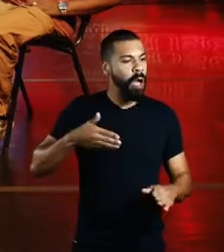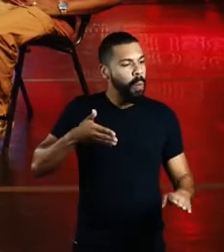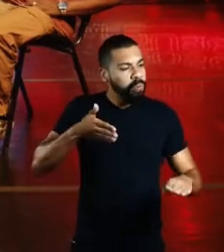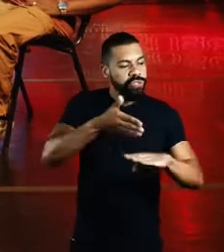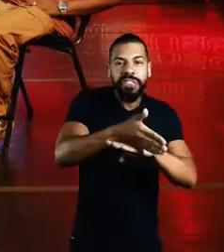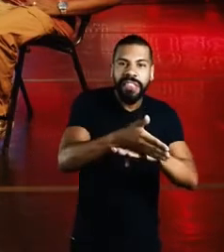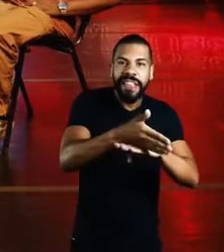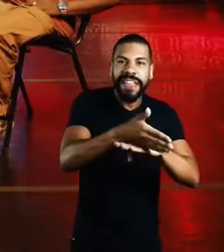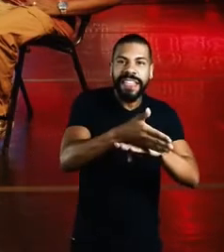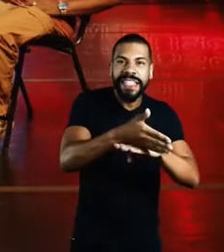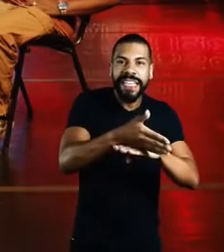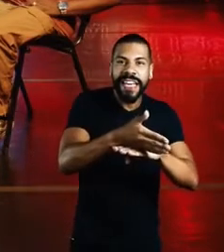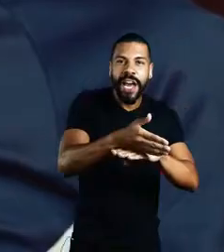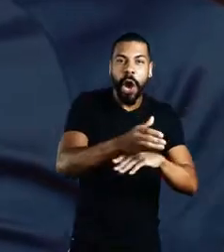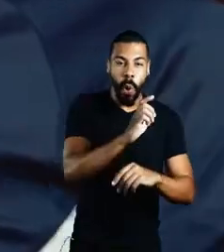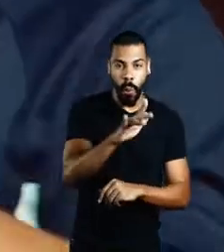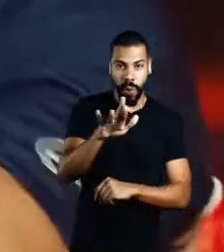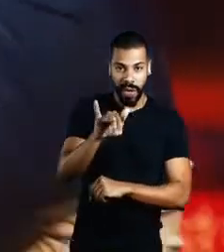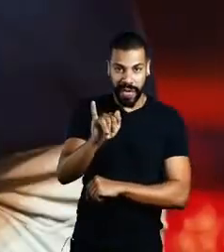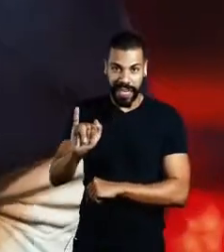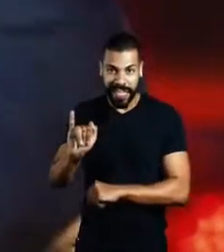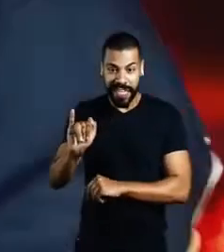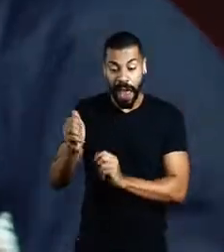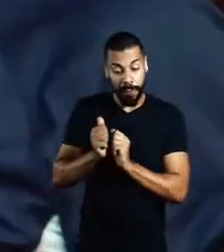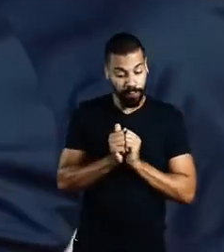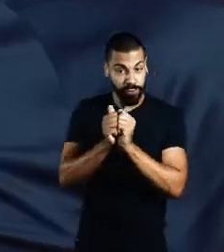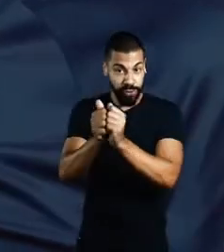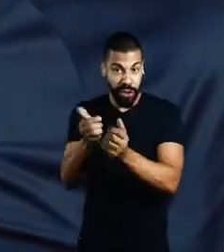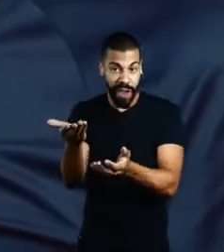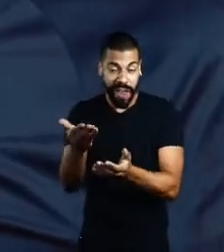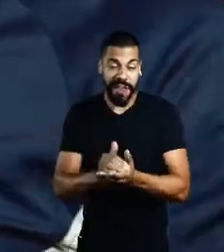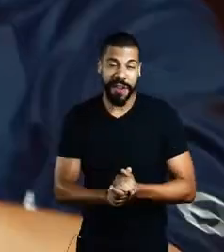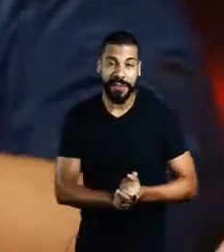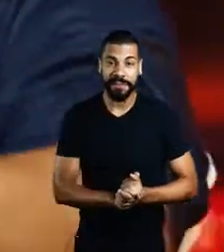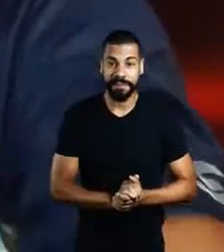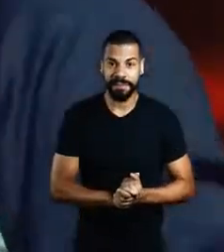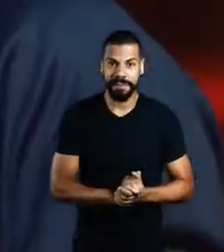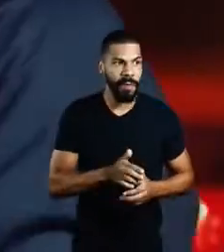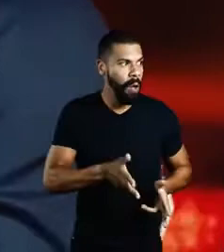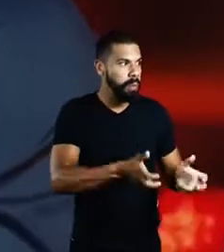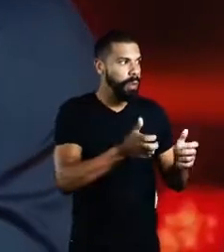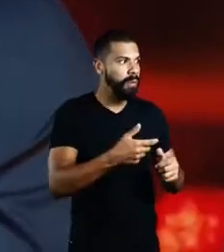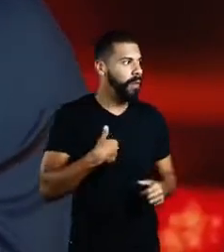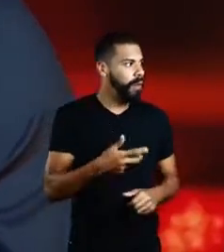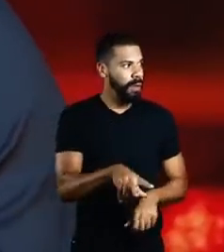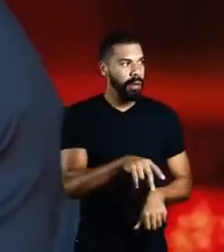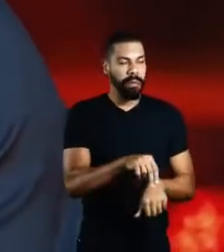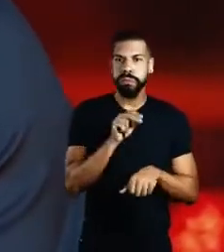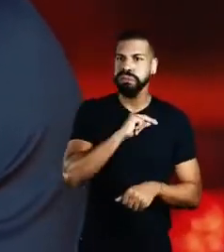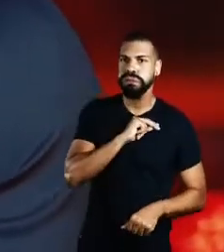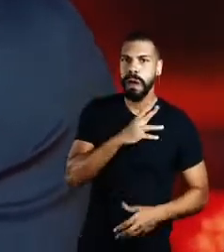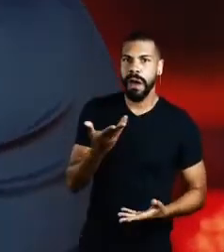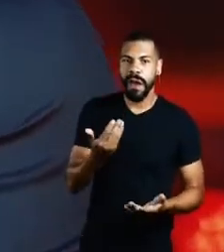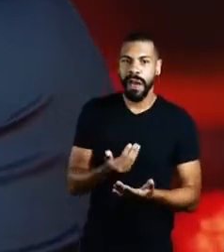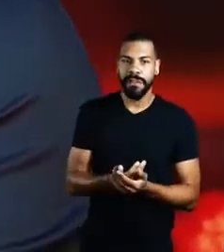inseriu, o Cri-Cri, me levou lá no Vander, onde eu vi a loucura,